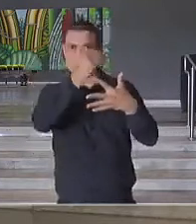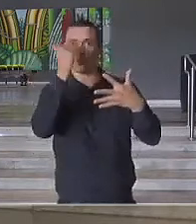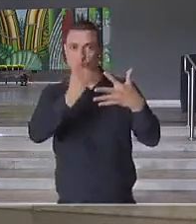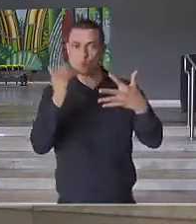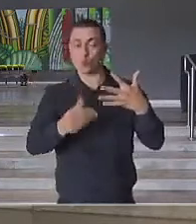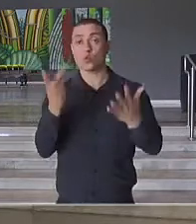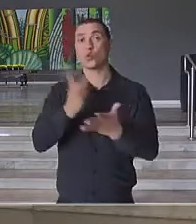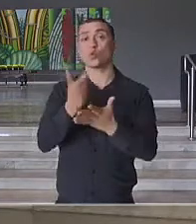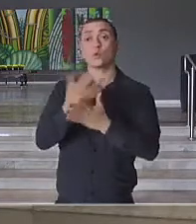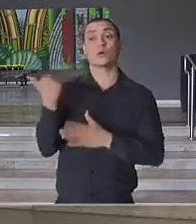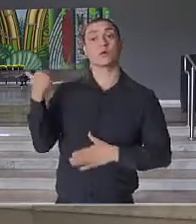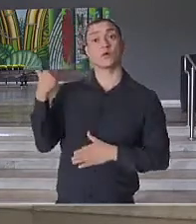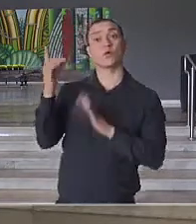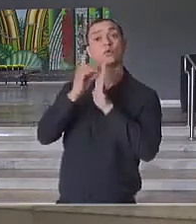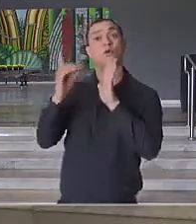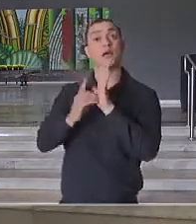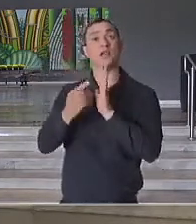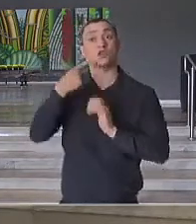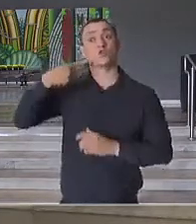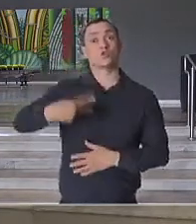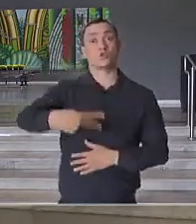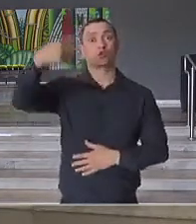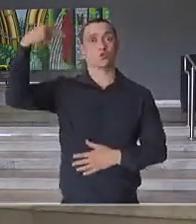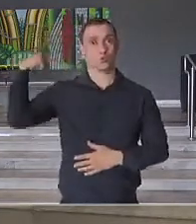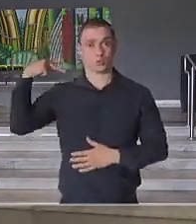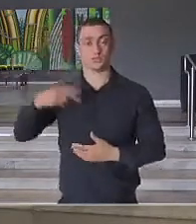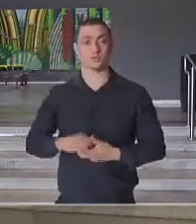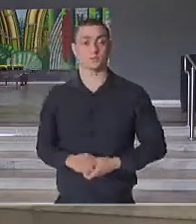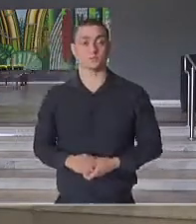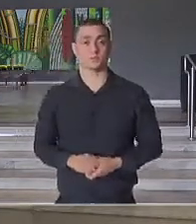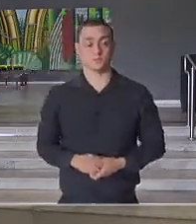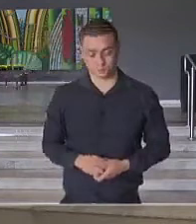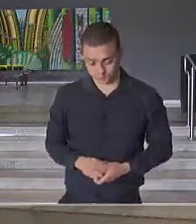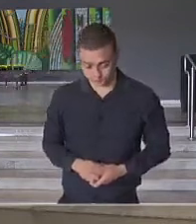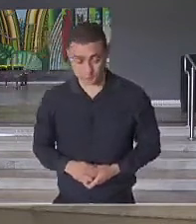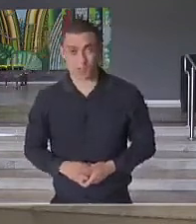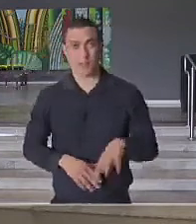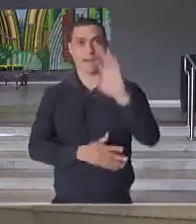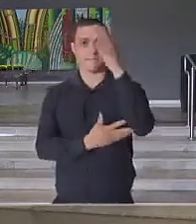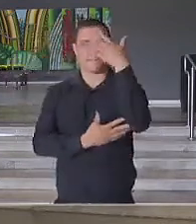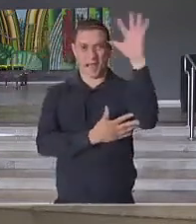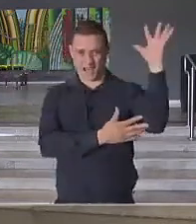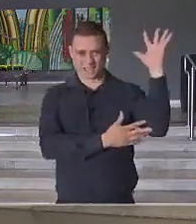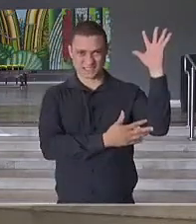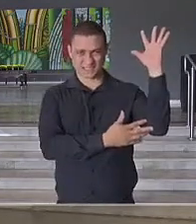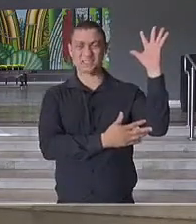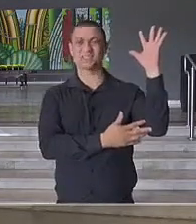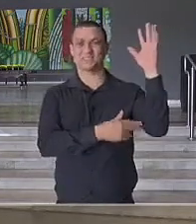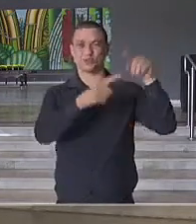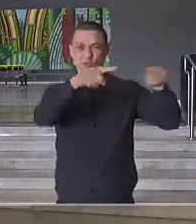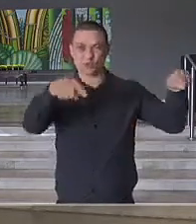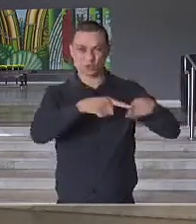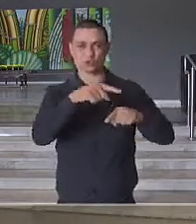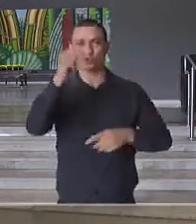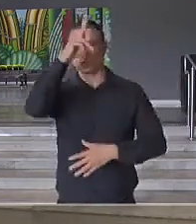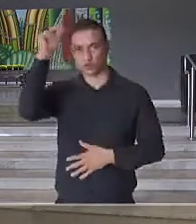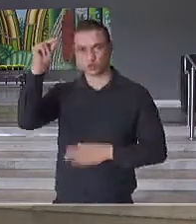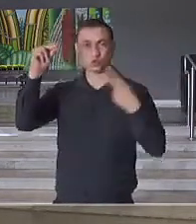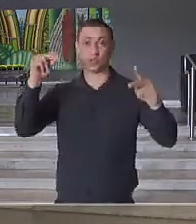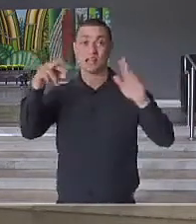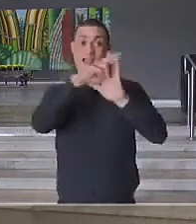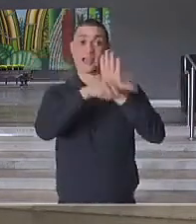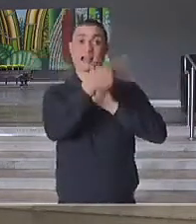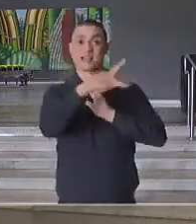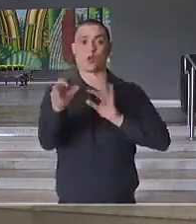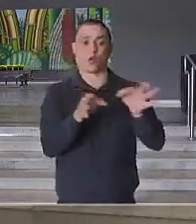mesmo que foi publicado há 2 semanas atrás. Parques estaduais e municipais, eles funcionam com seu próprio regramento. O Plano